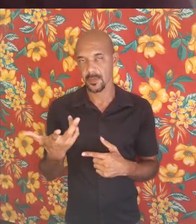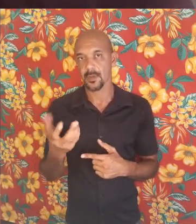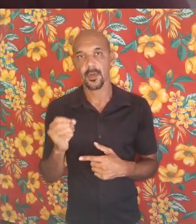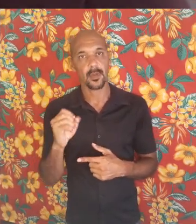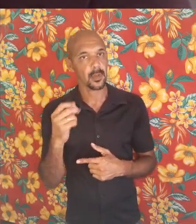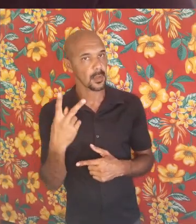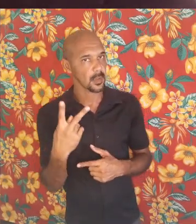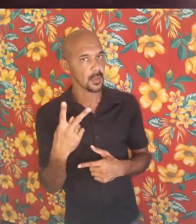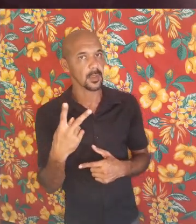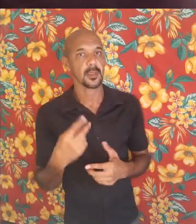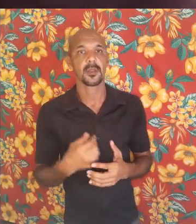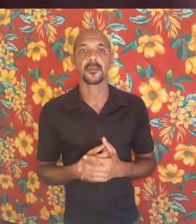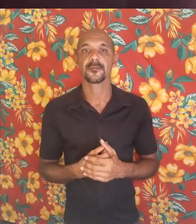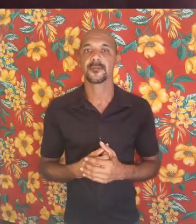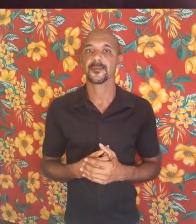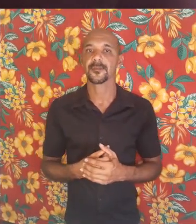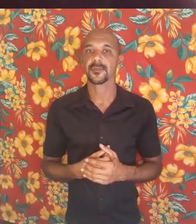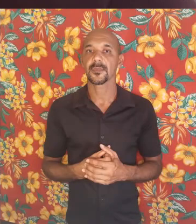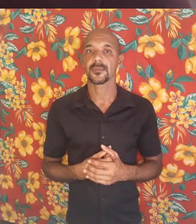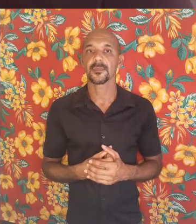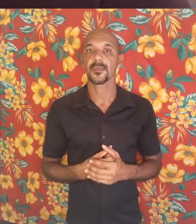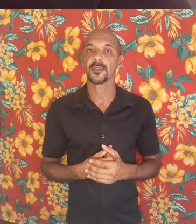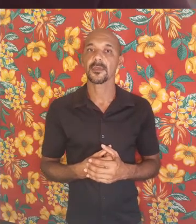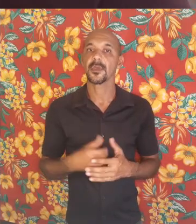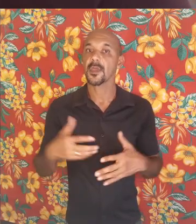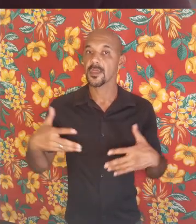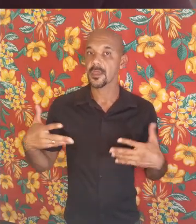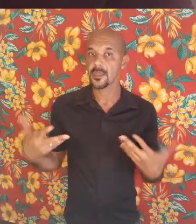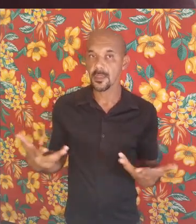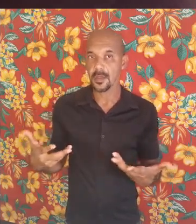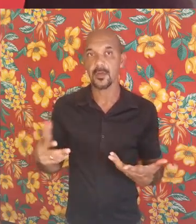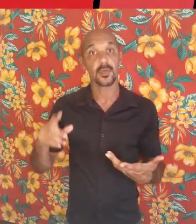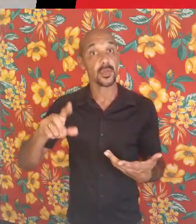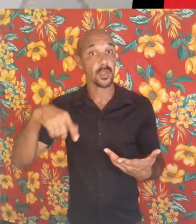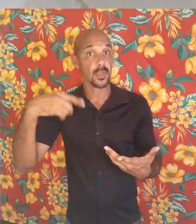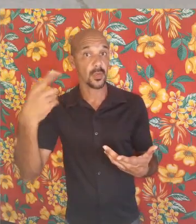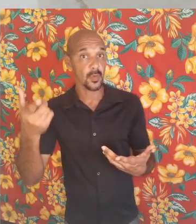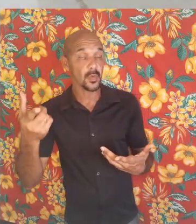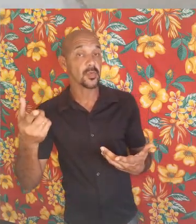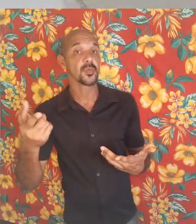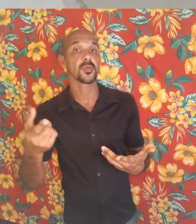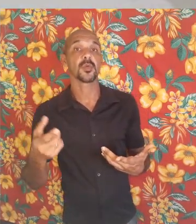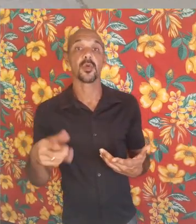ok? Depois eu vou usar outros em outros cortes, ok?